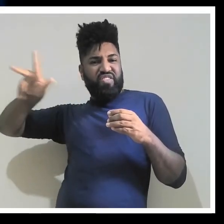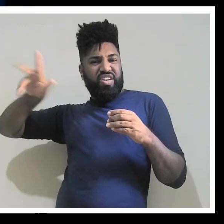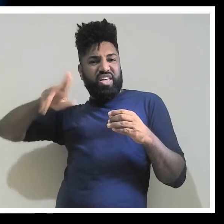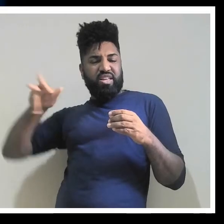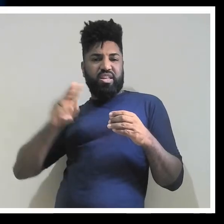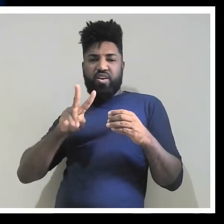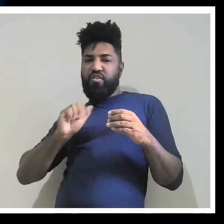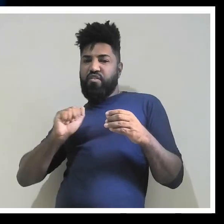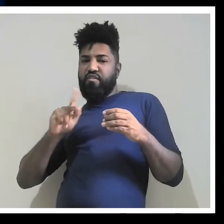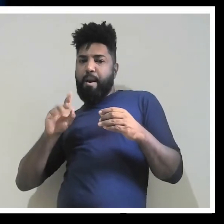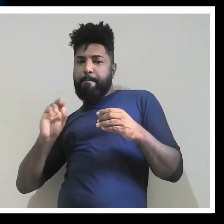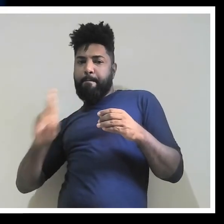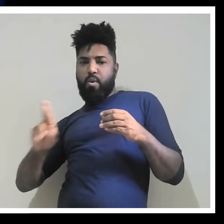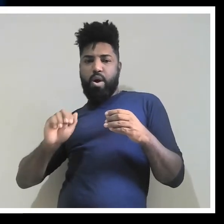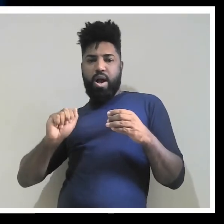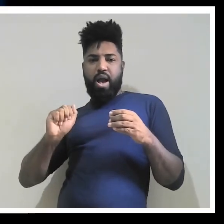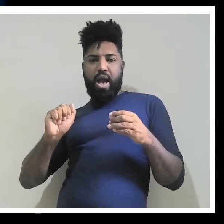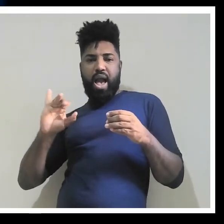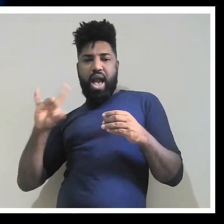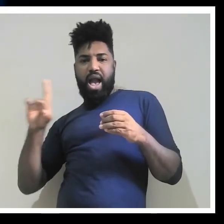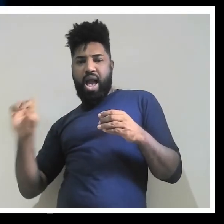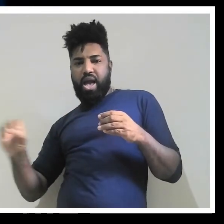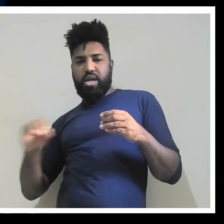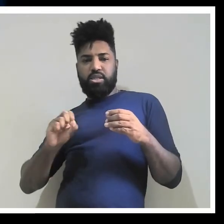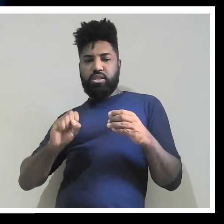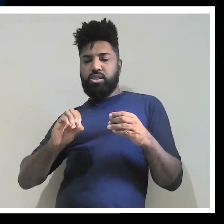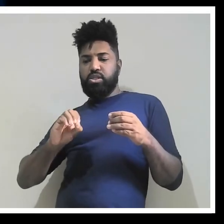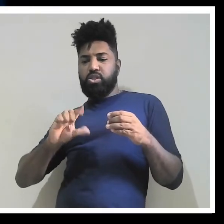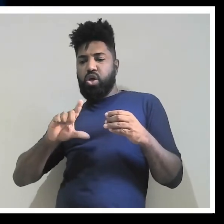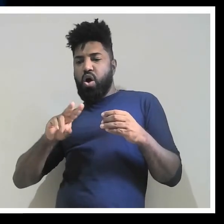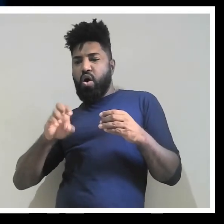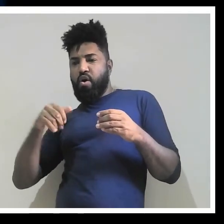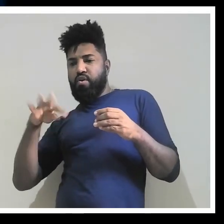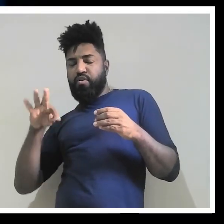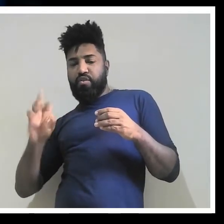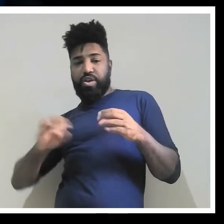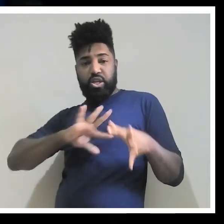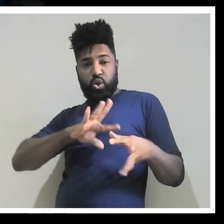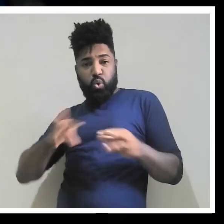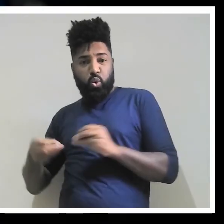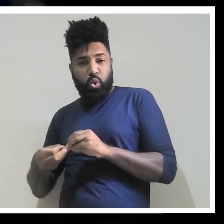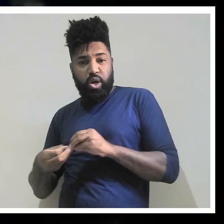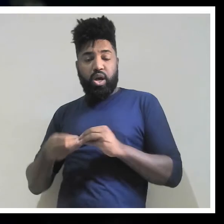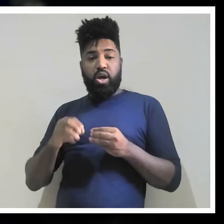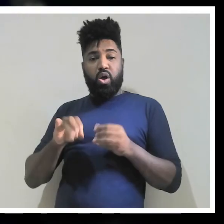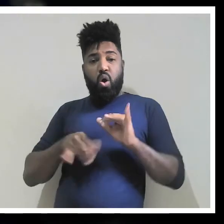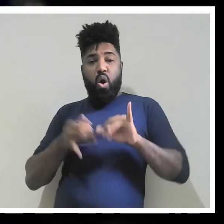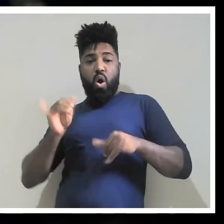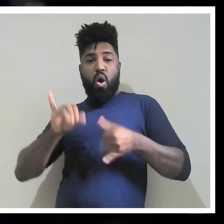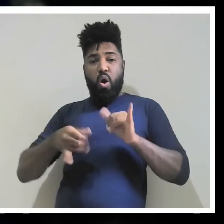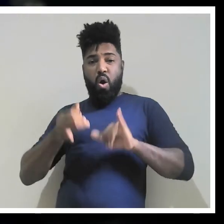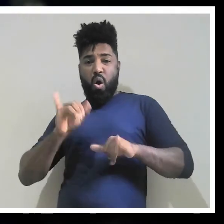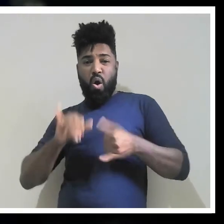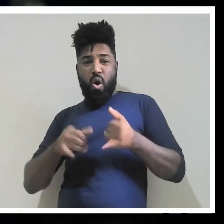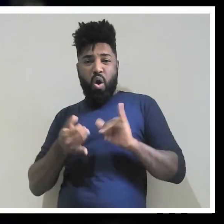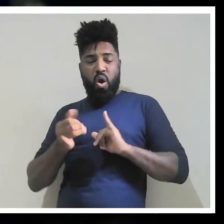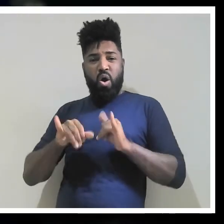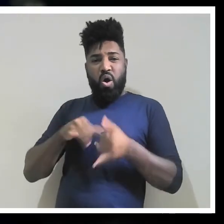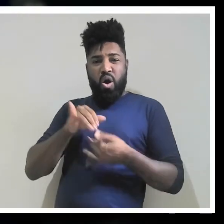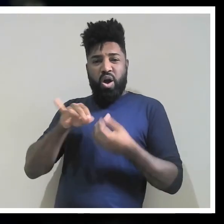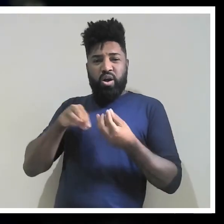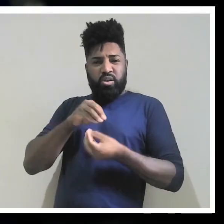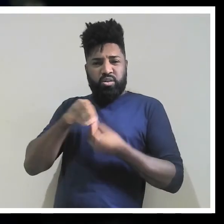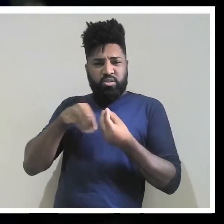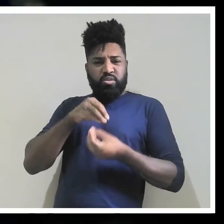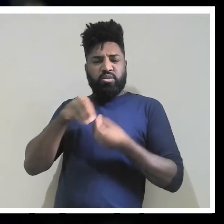ácido, vapor dissolvente, isso tudo vai parar no óleo. E se esse óleo ficar muito contaminado, tanto as palhetas quanto o